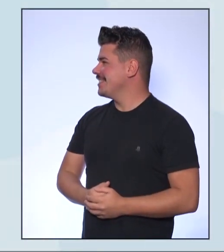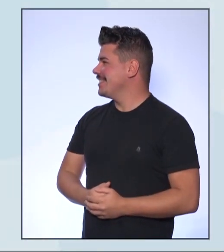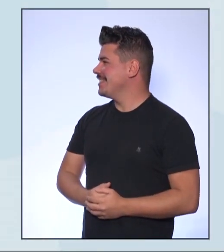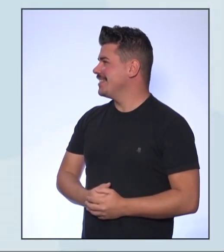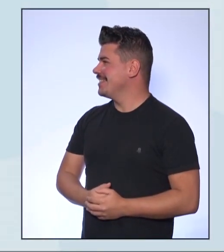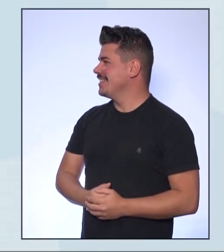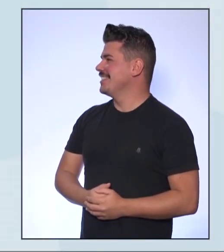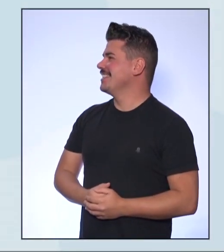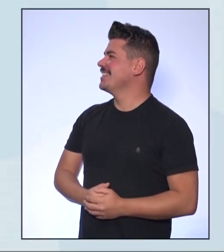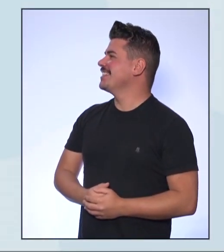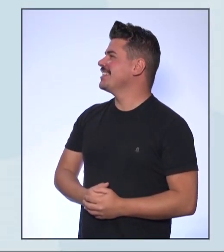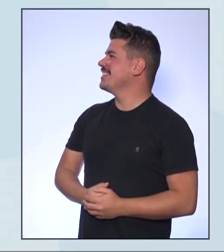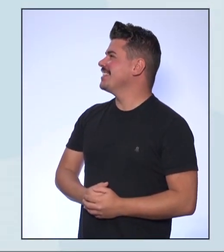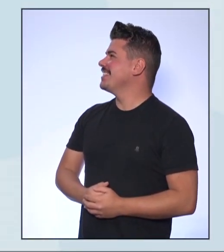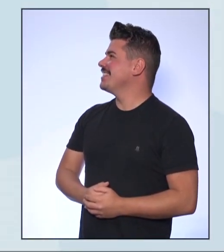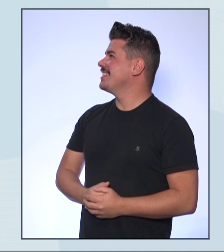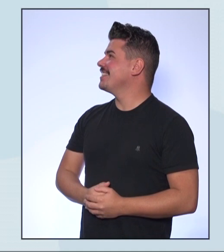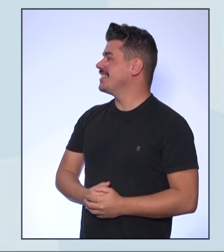Observe.